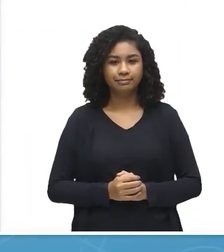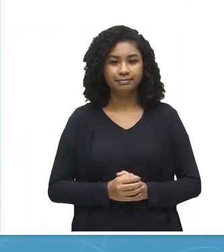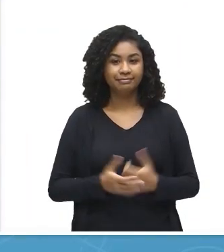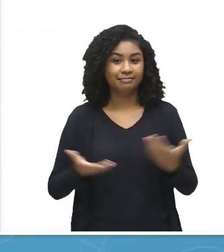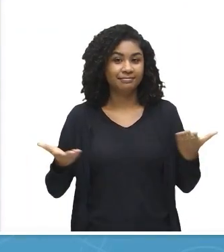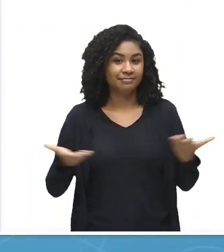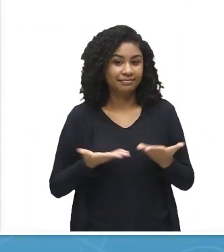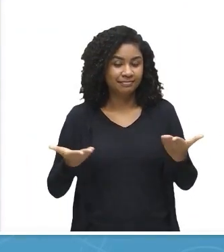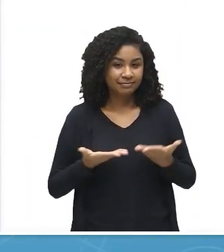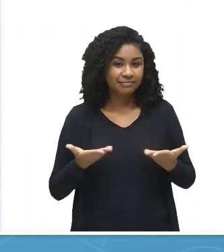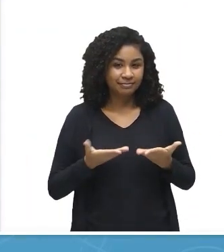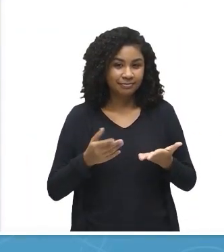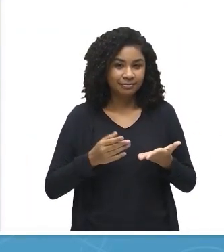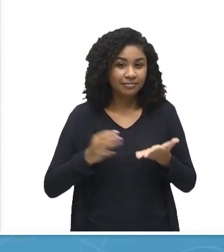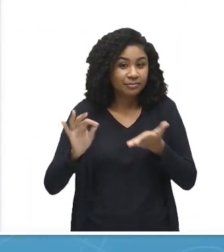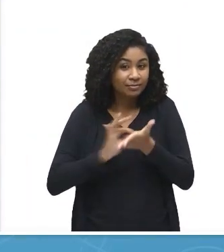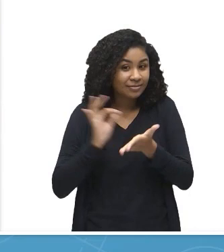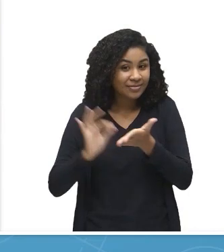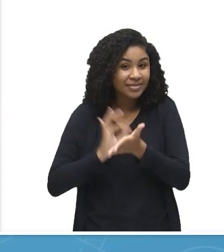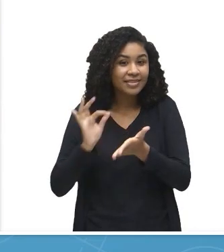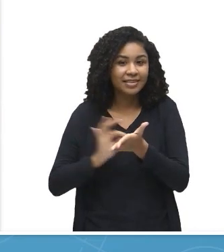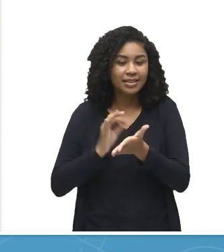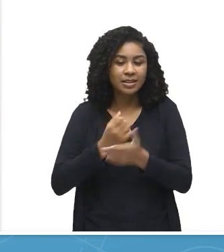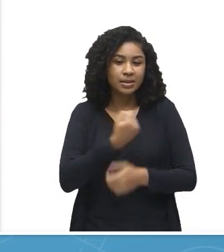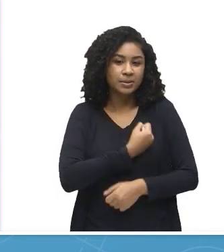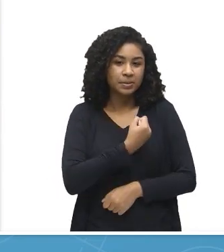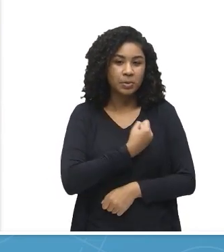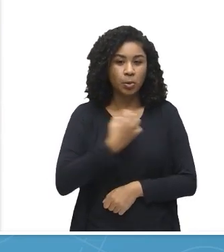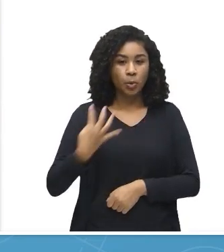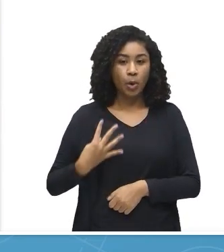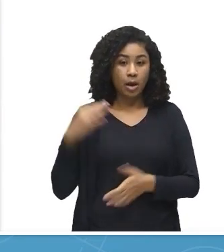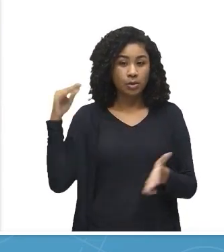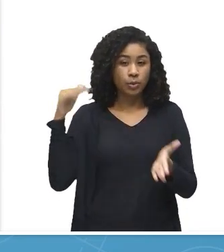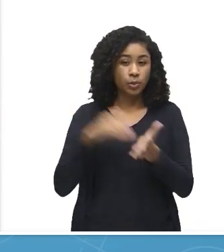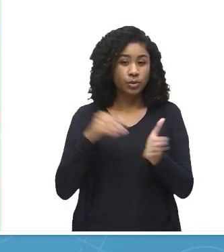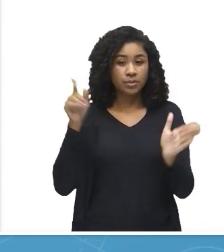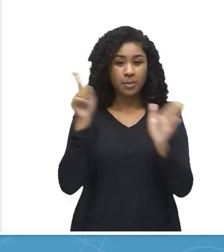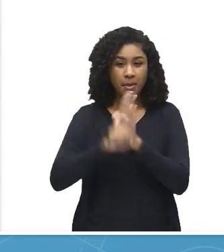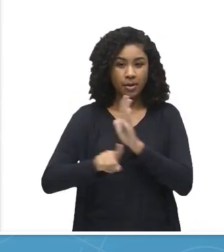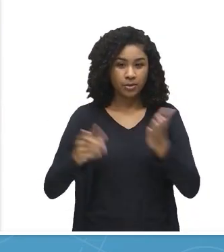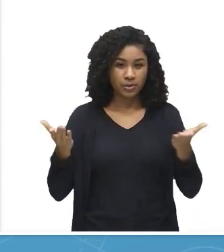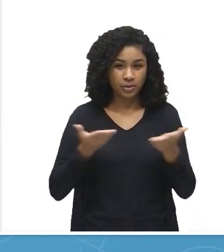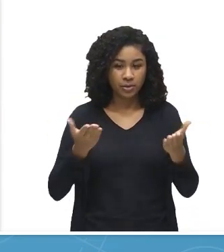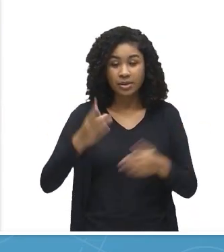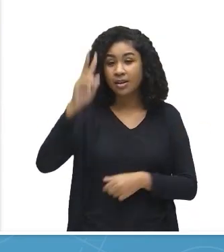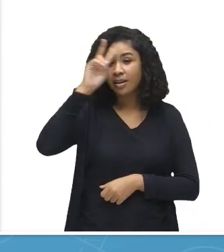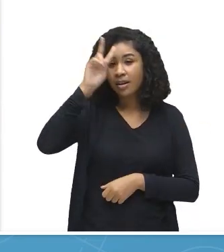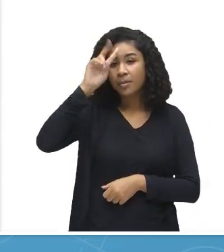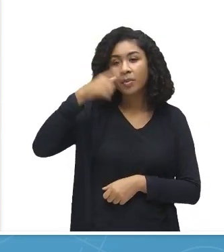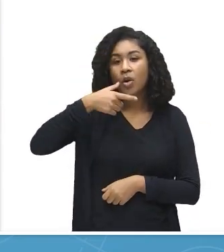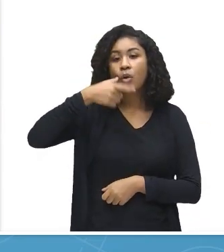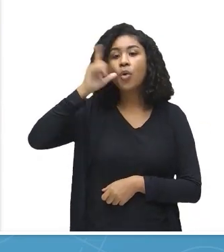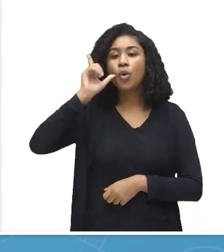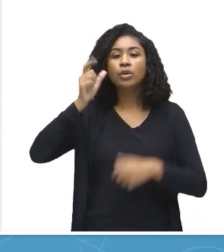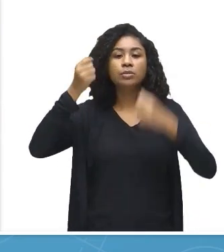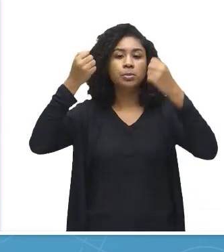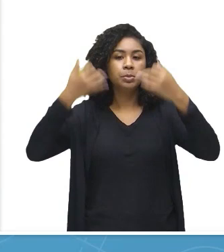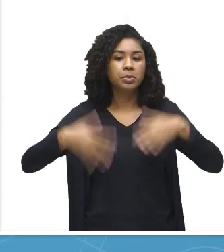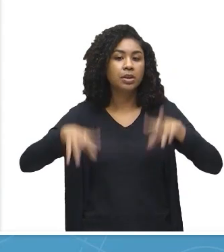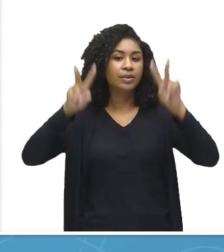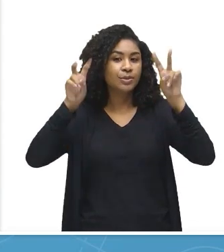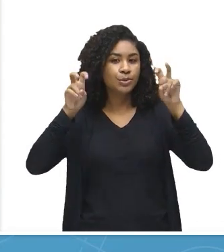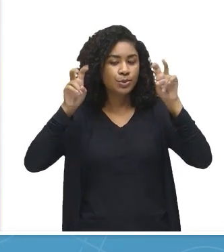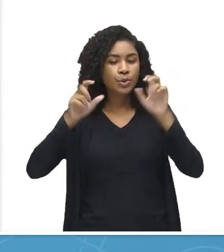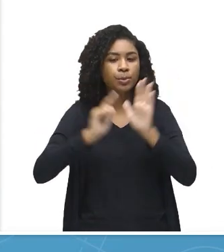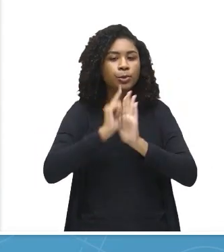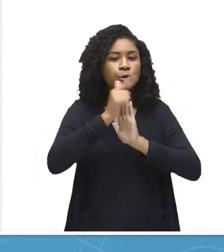Vamos agora para a correção da nossa quarta e última questão, lembrando que a gente falou na aula de ontem sobre o gênero musical do samba, né? Nós